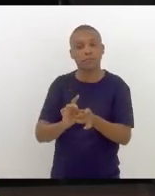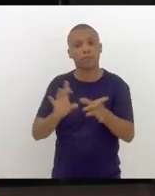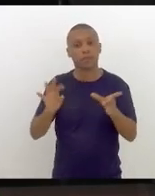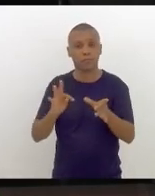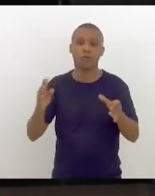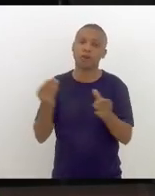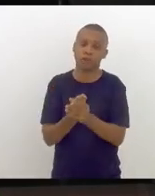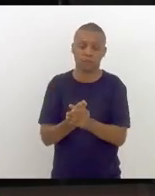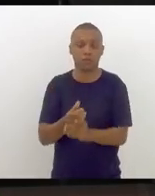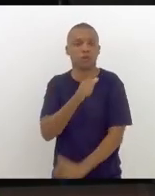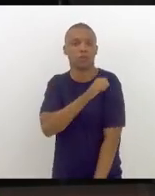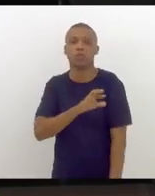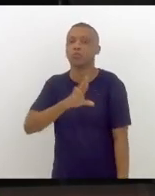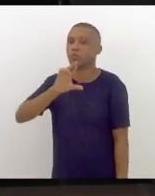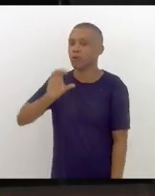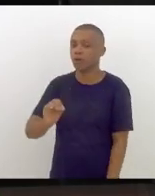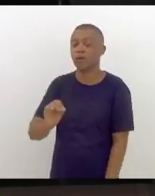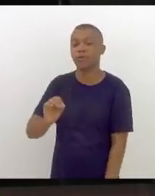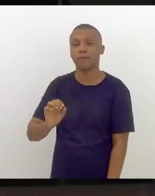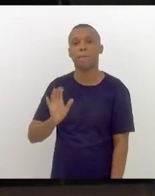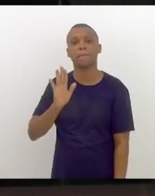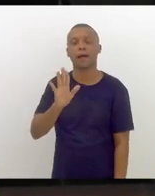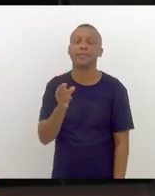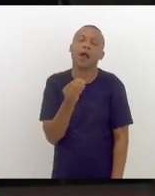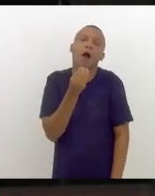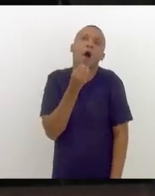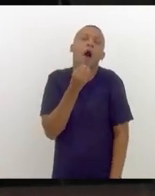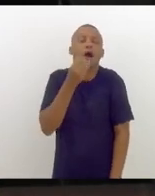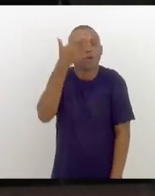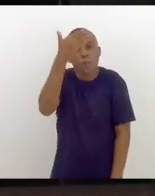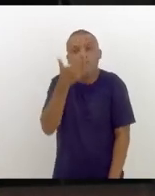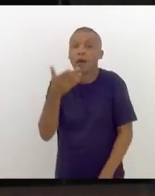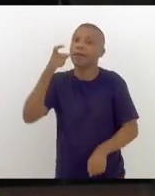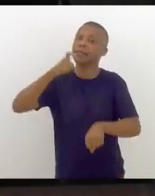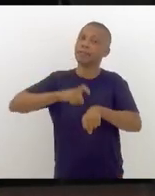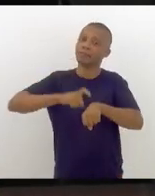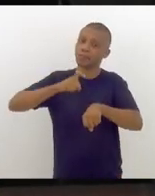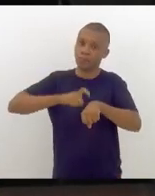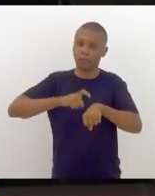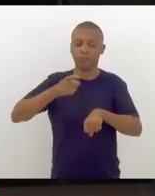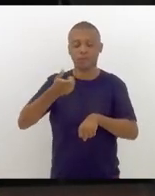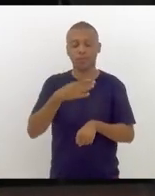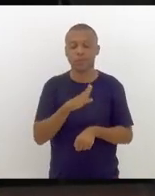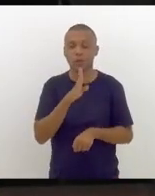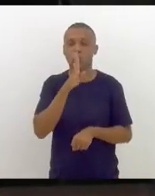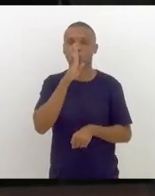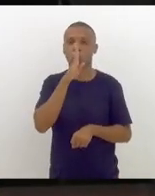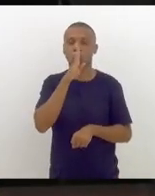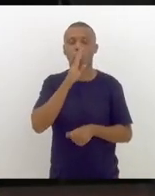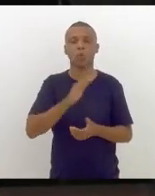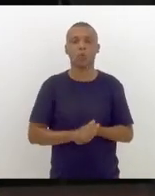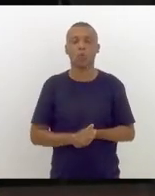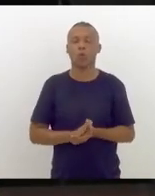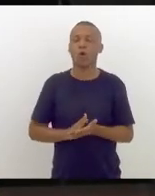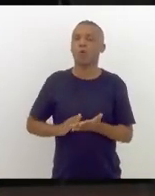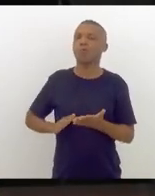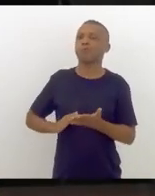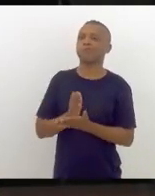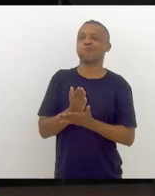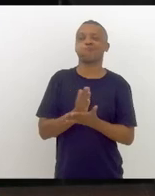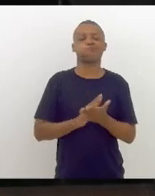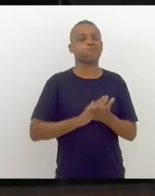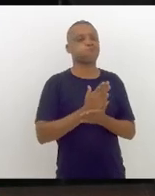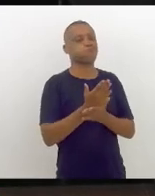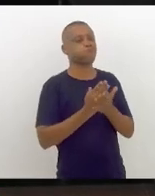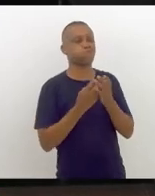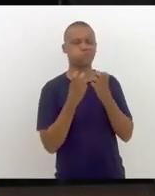aqui no estado do Rio de Janeiro mas que é evidente que nesse momento diante do seu silêncio grita aos